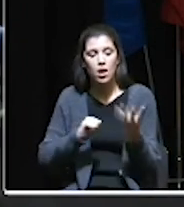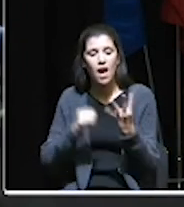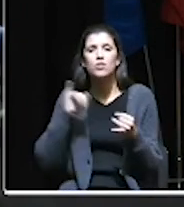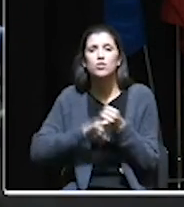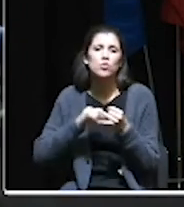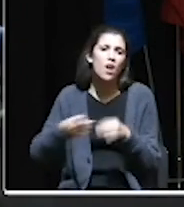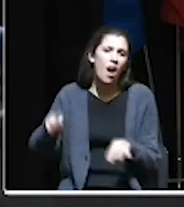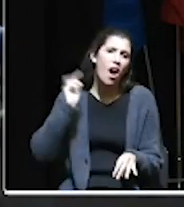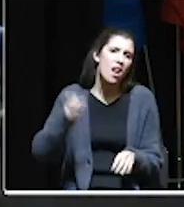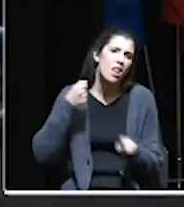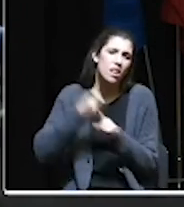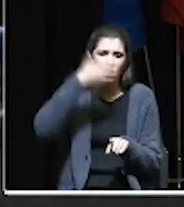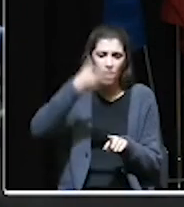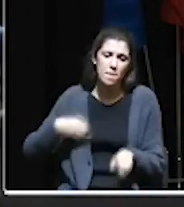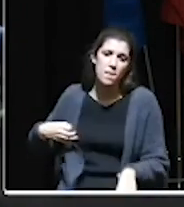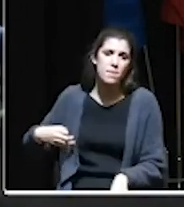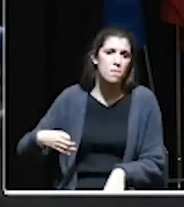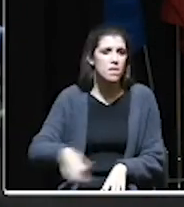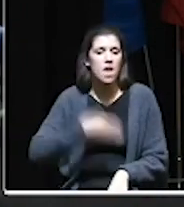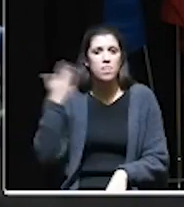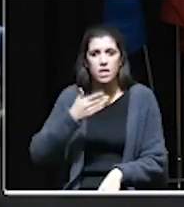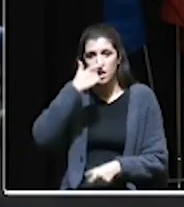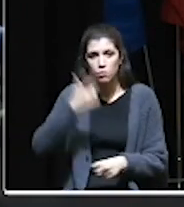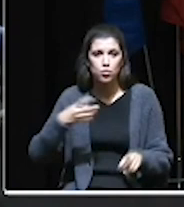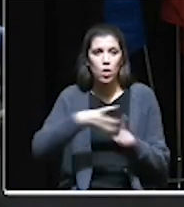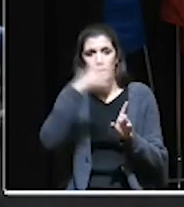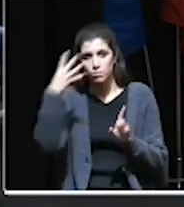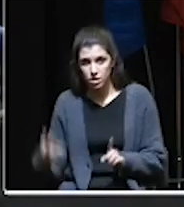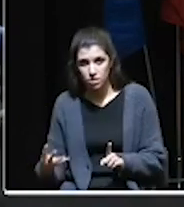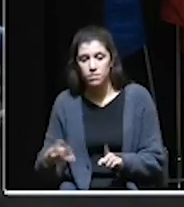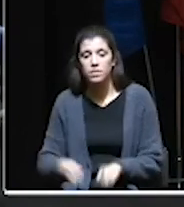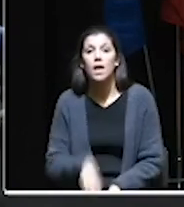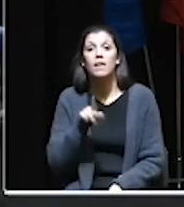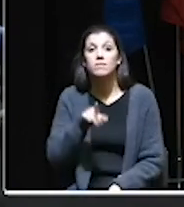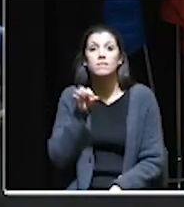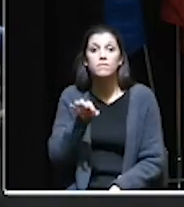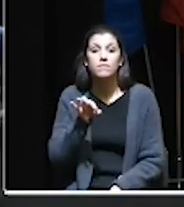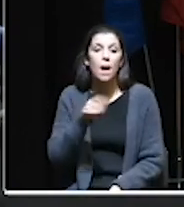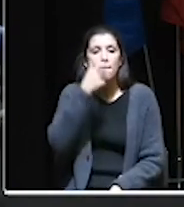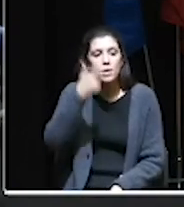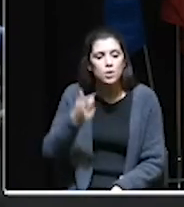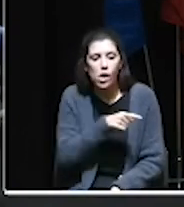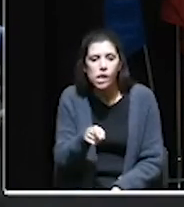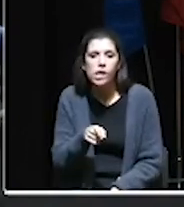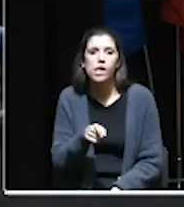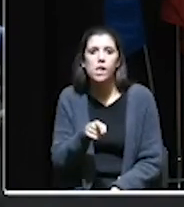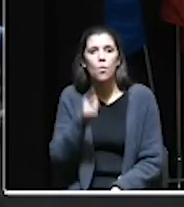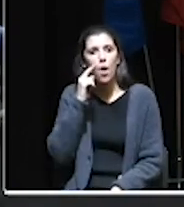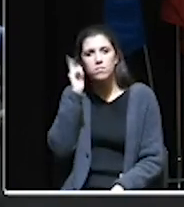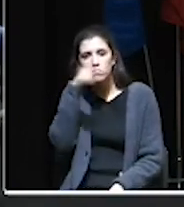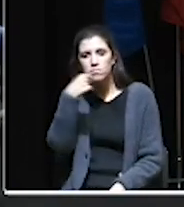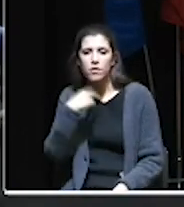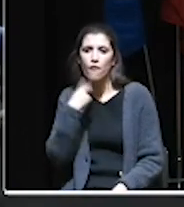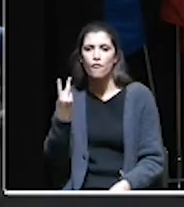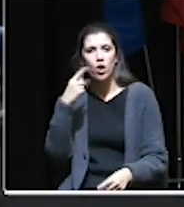anos lutam todos os dias pelos direitos das pessoas LGBTQIA+, e para que estas pessoas tenham visibilidade e